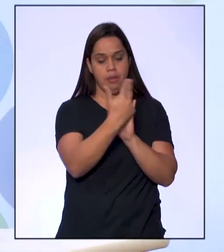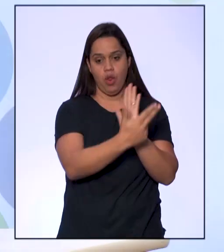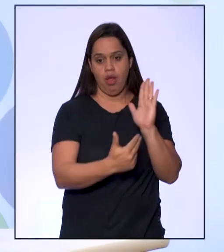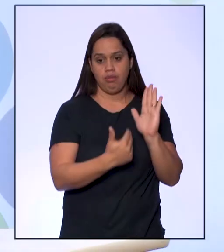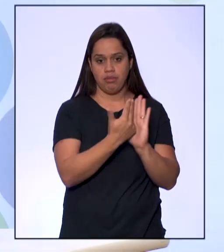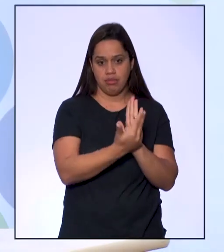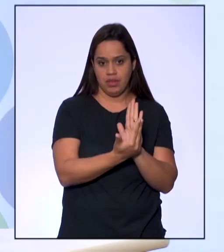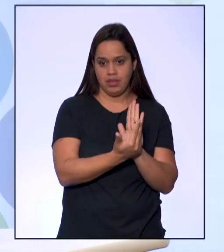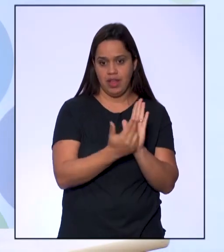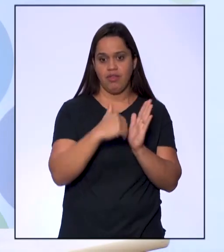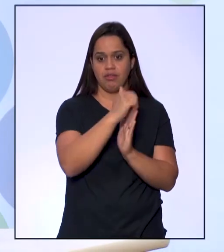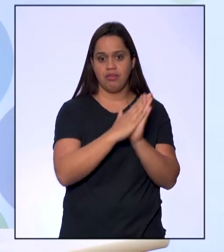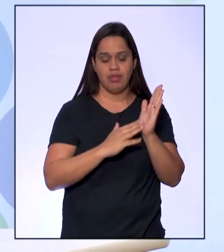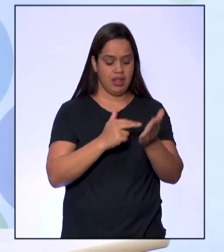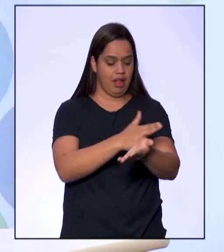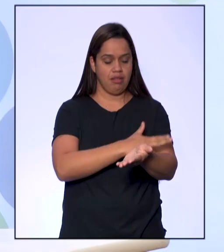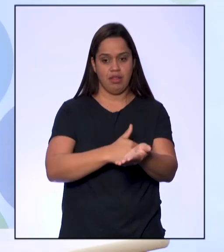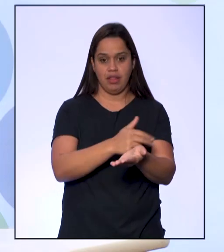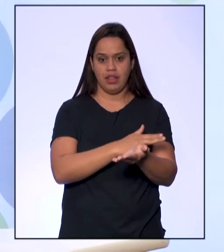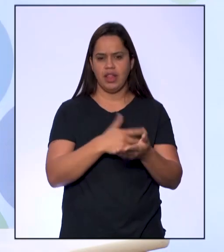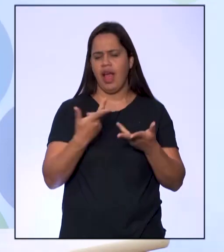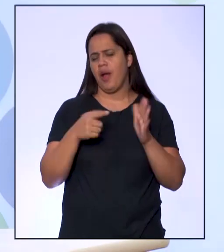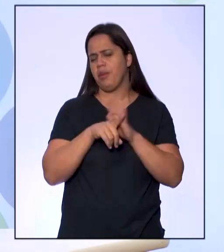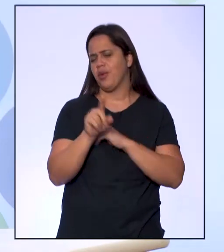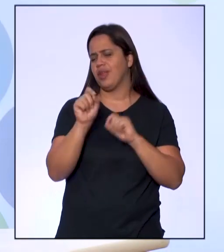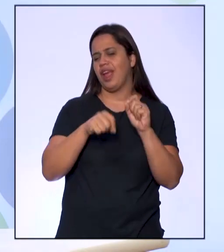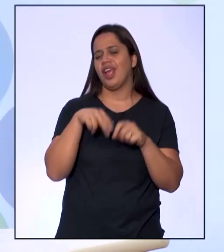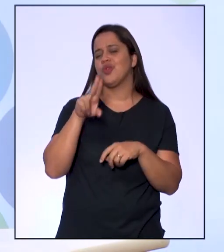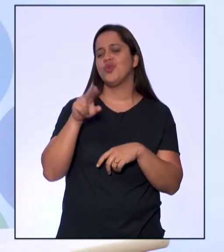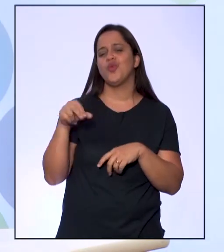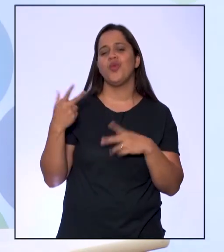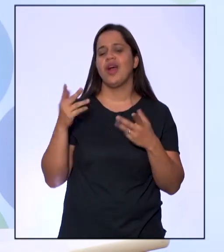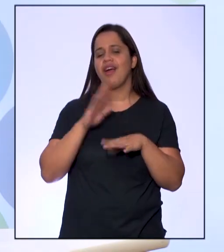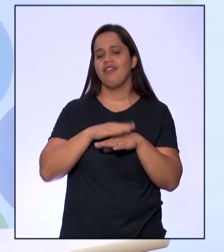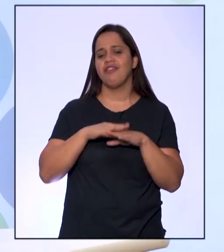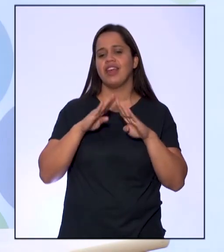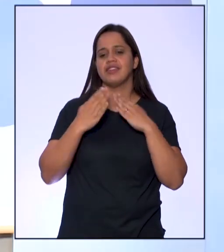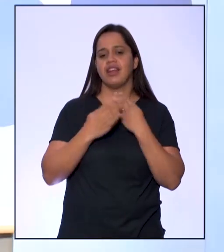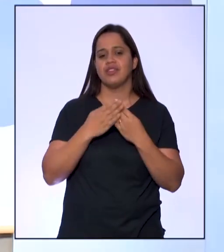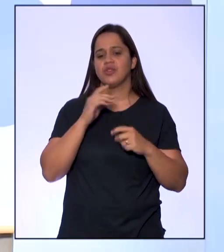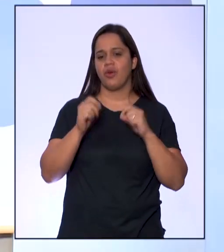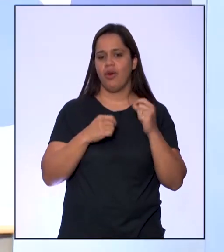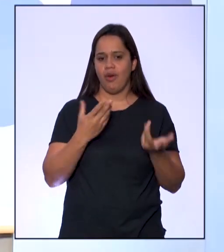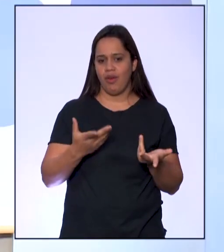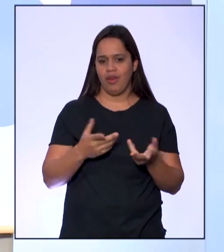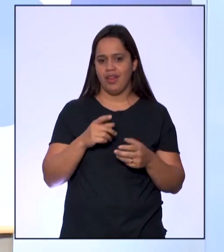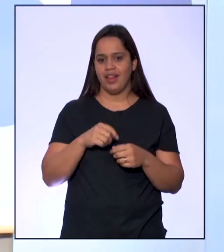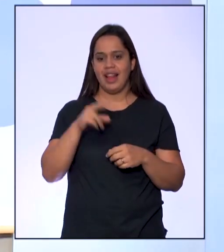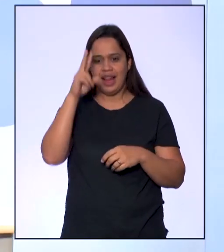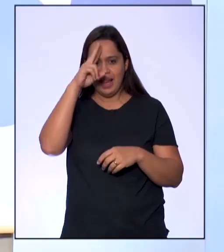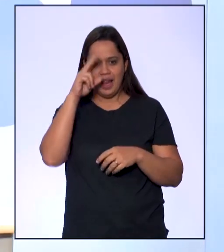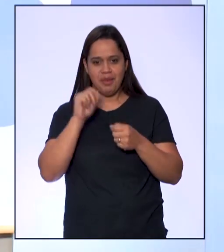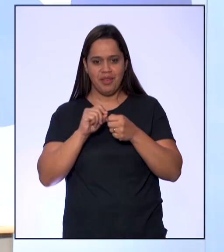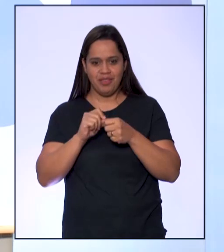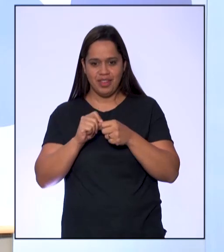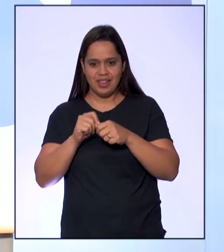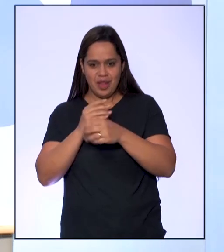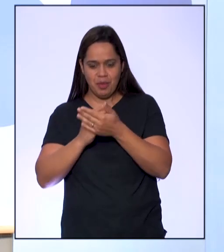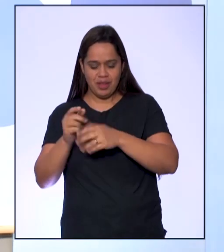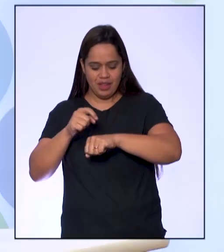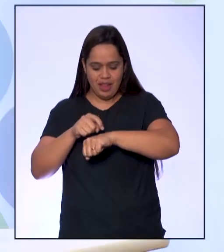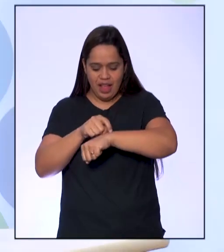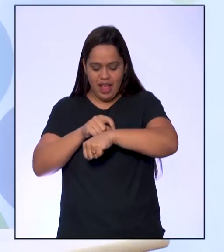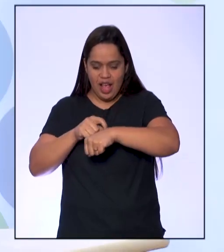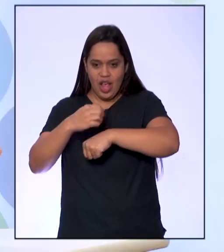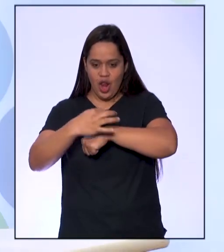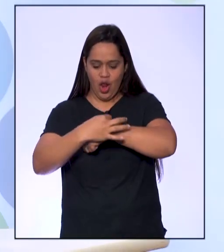a tatuagem dele com a canetinha. Quem nunca fez isso na escola, não é mesmo? Muito, a gente Faz o fazia desenho relógio. no braço, faz a gente começa relógio, fazendo faz relógio.